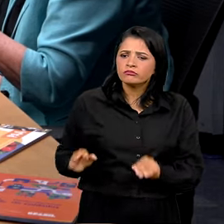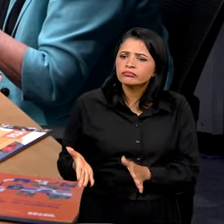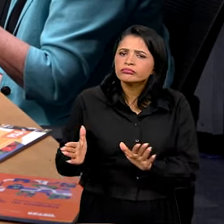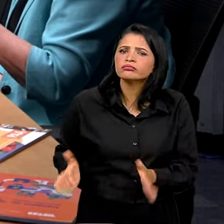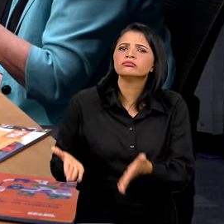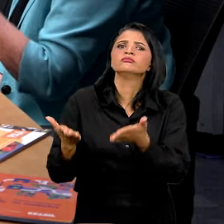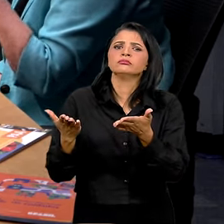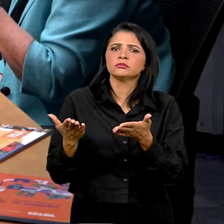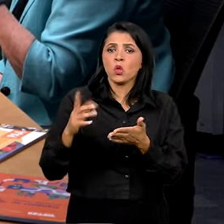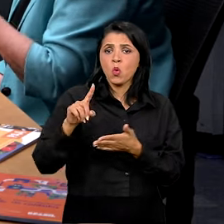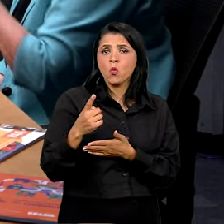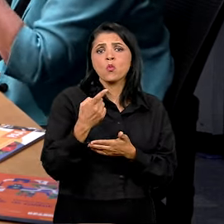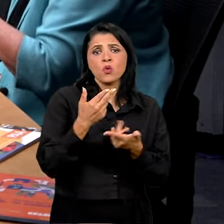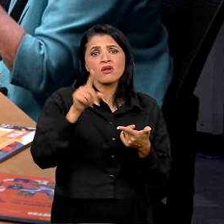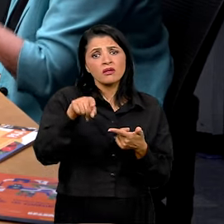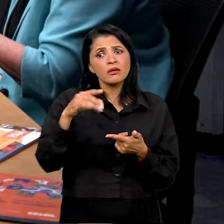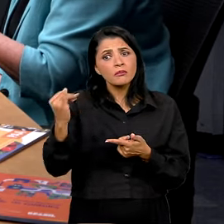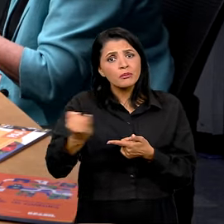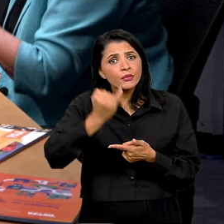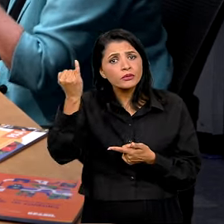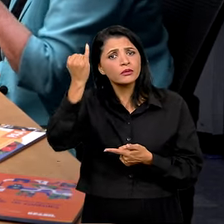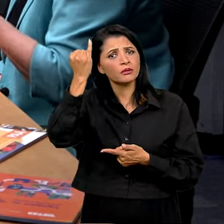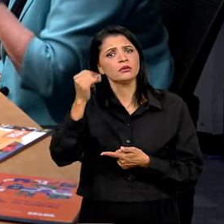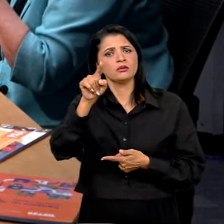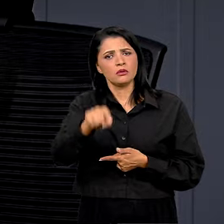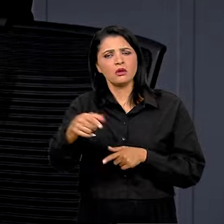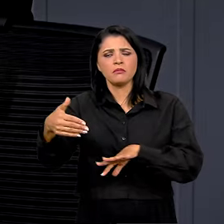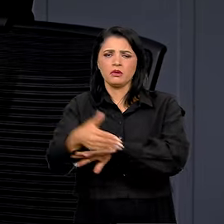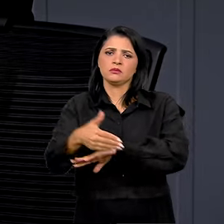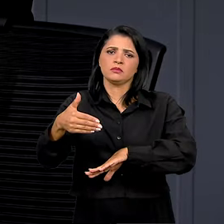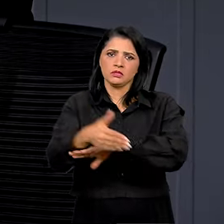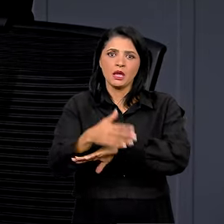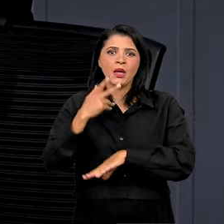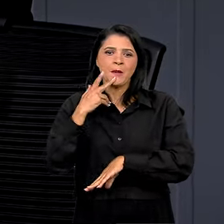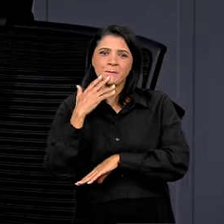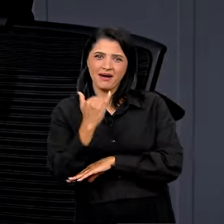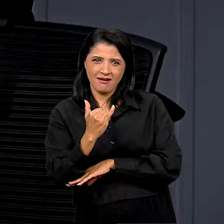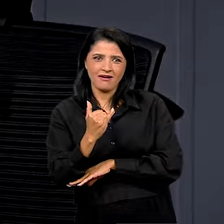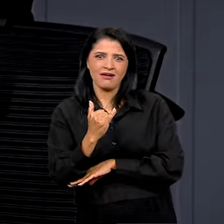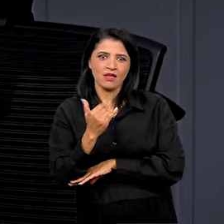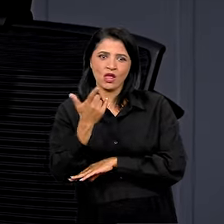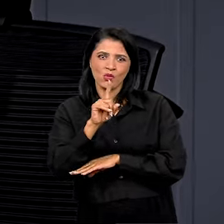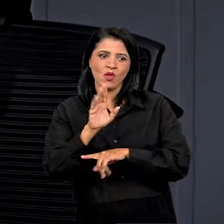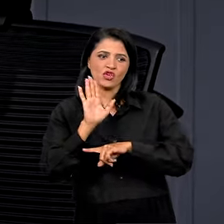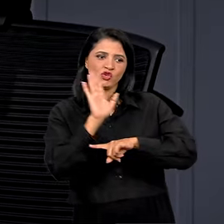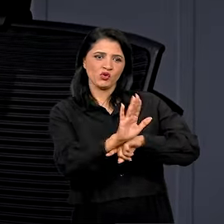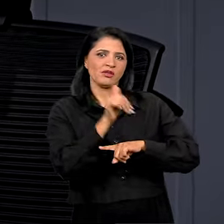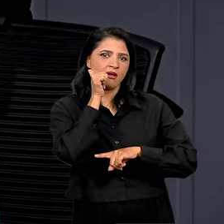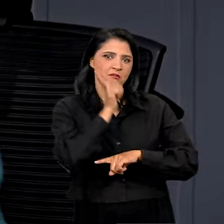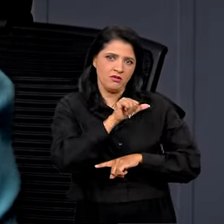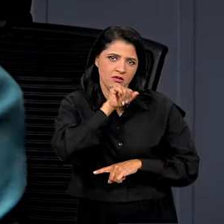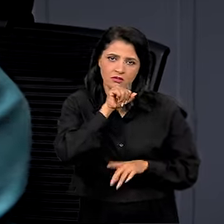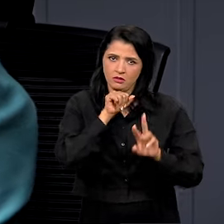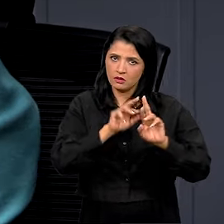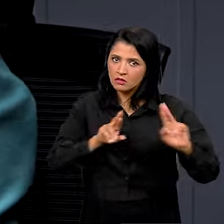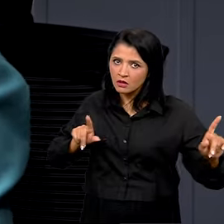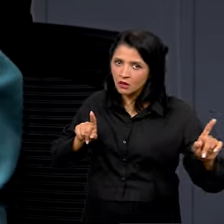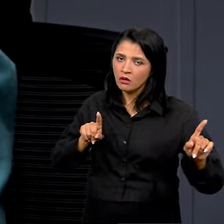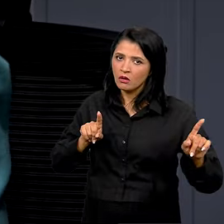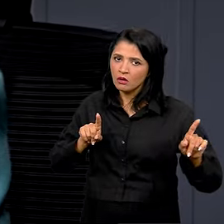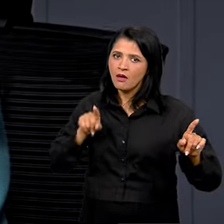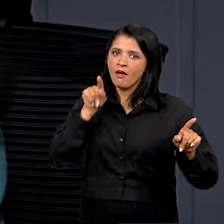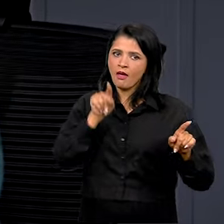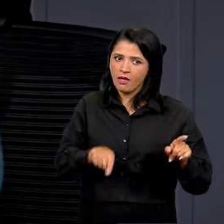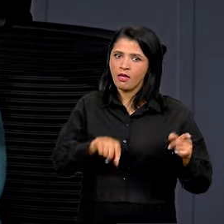promover algo que é fundamental tal que é a participação do pai não é ajudar a mãe é